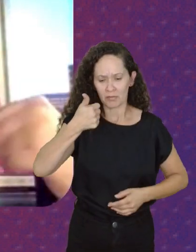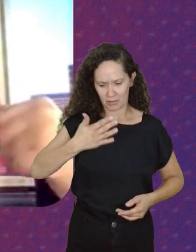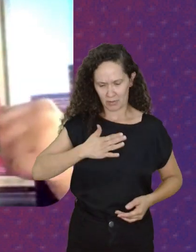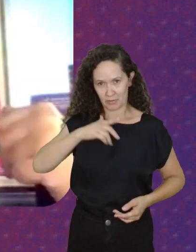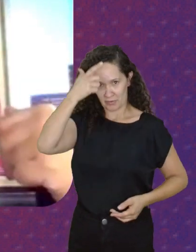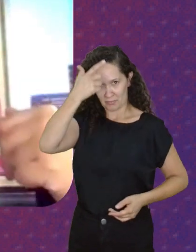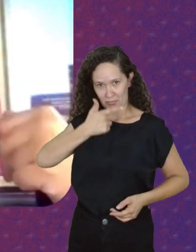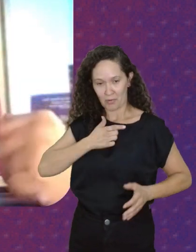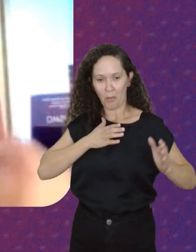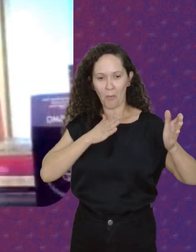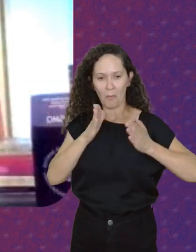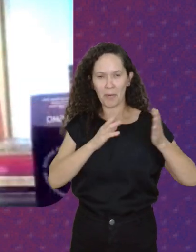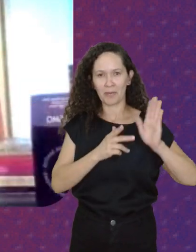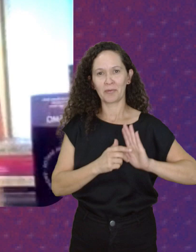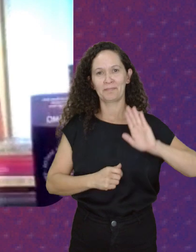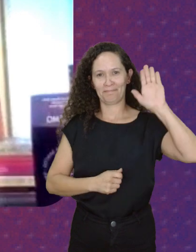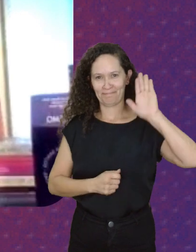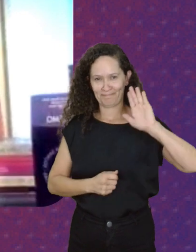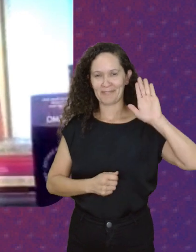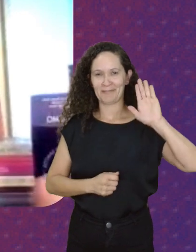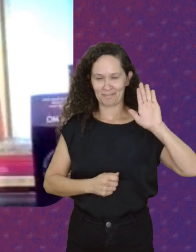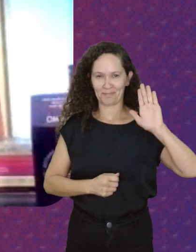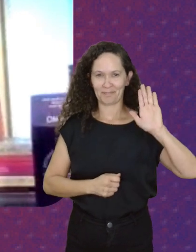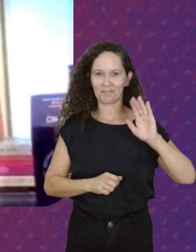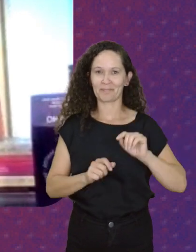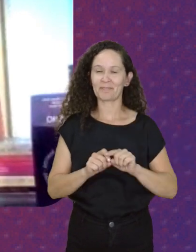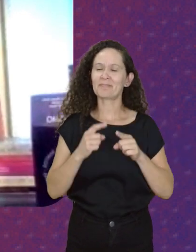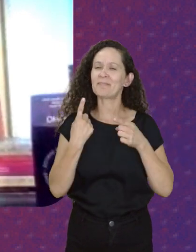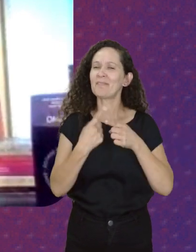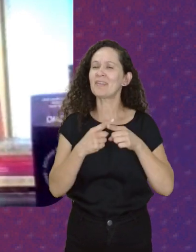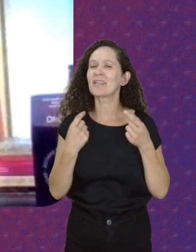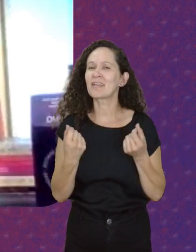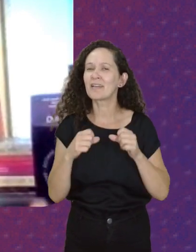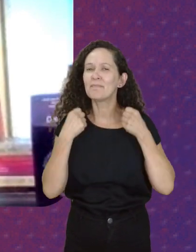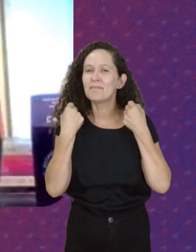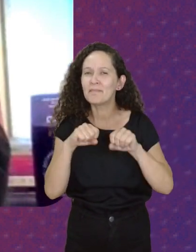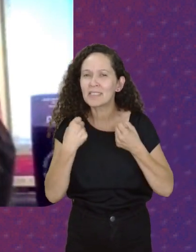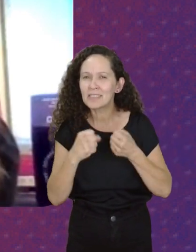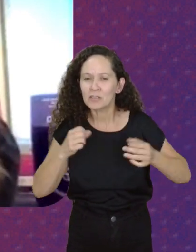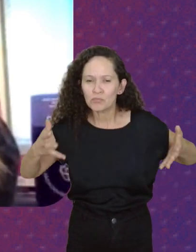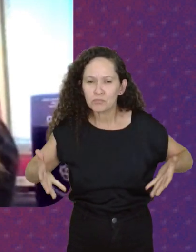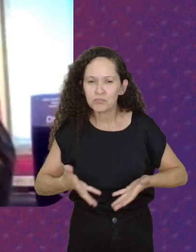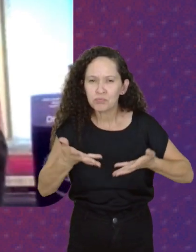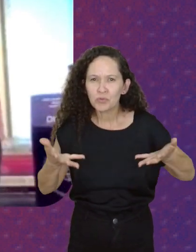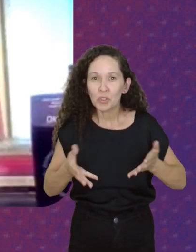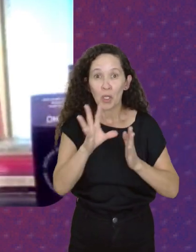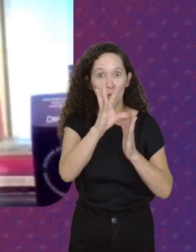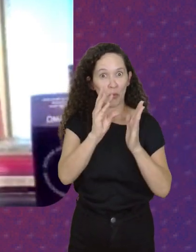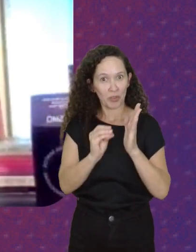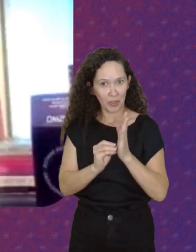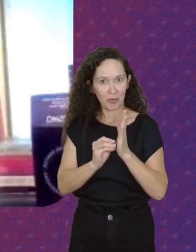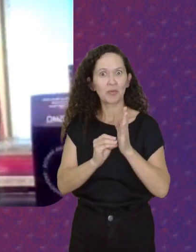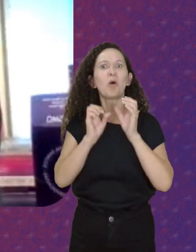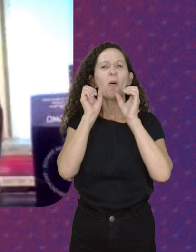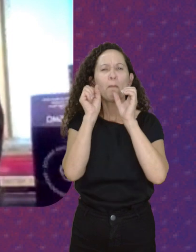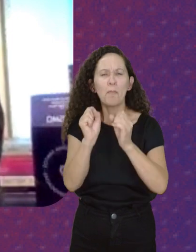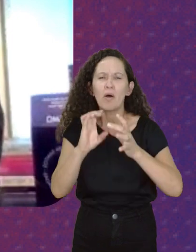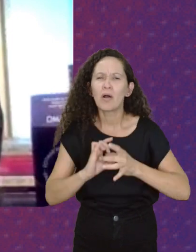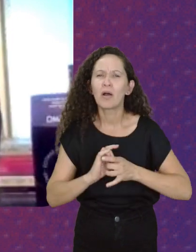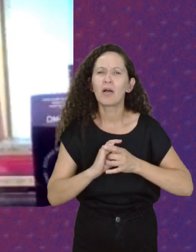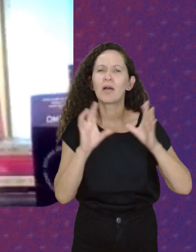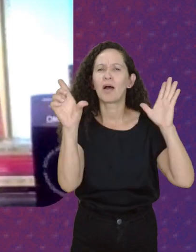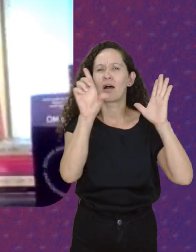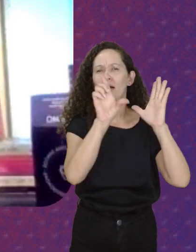durante o período da pré-campanha. Vai ter até mesmo que fazer impulsionamento de conteúdo, isso está autorizado pela